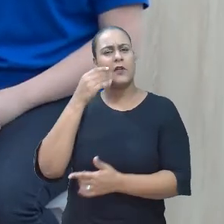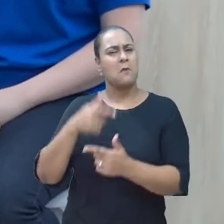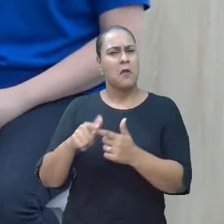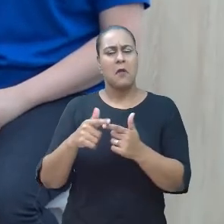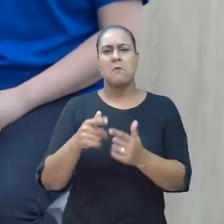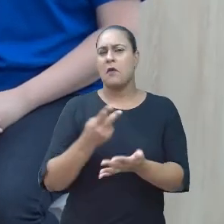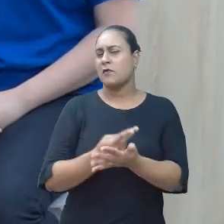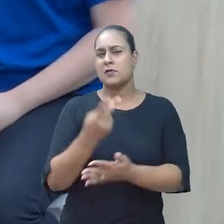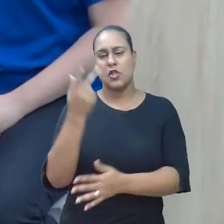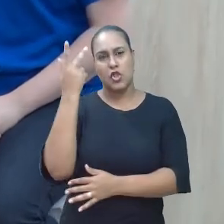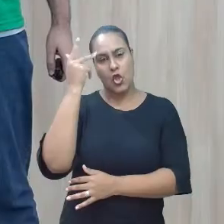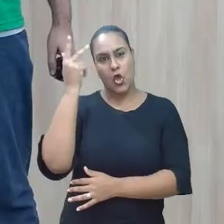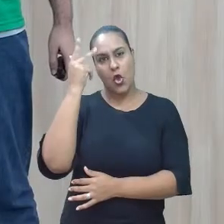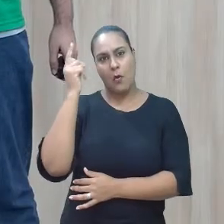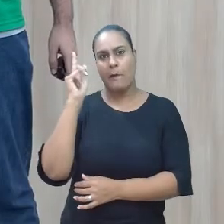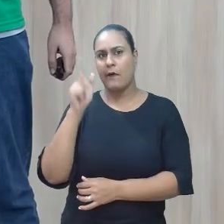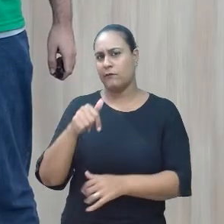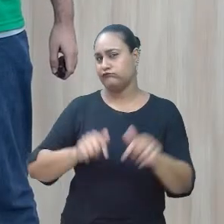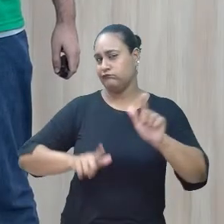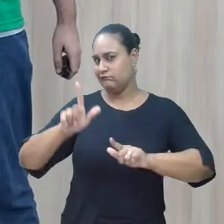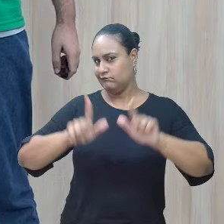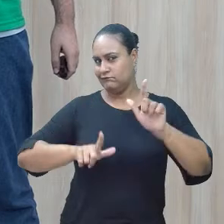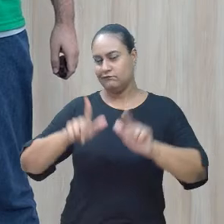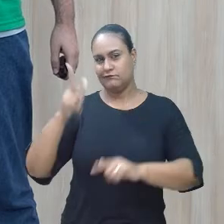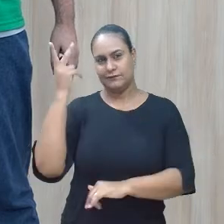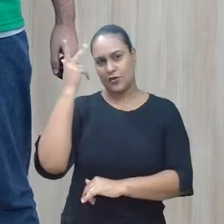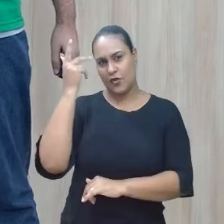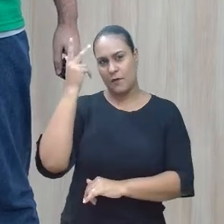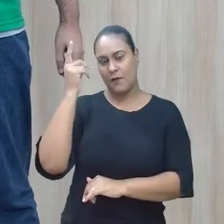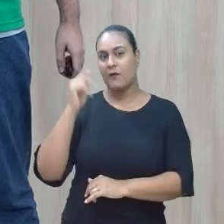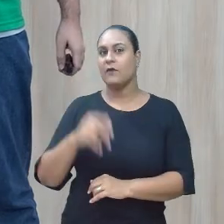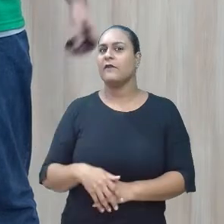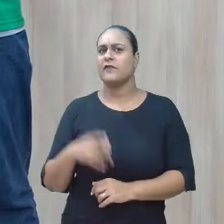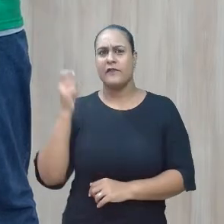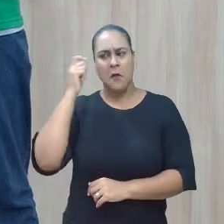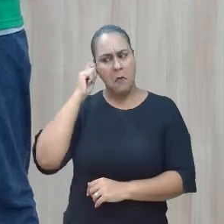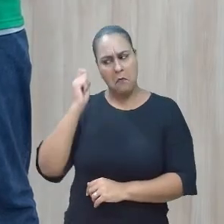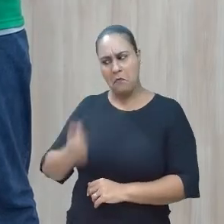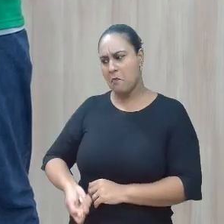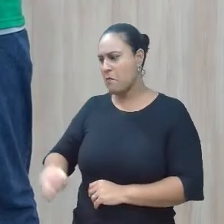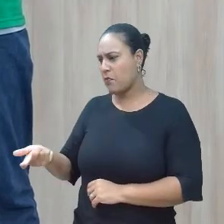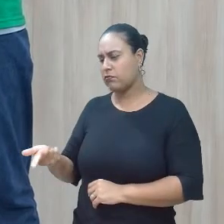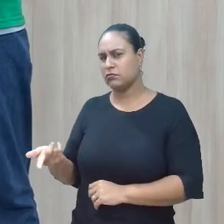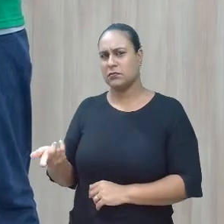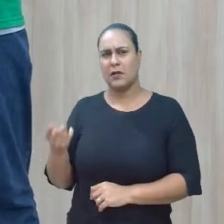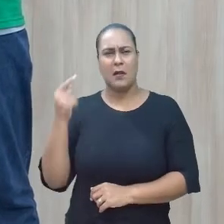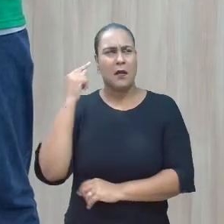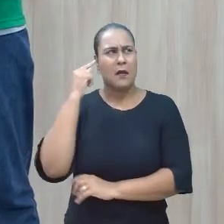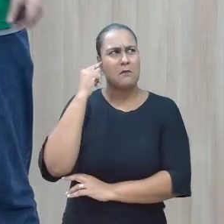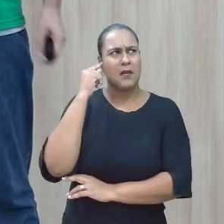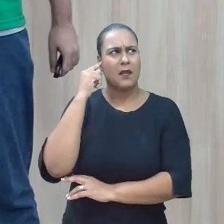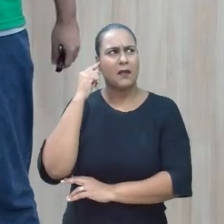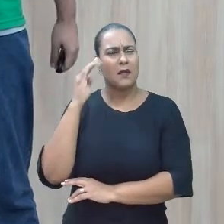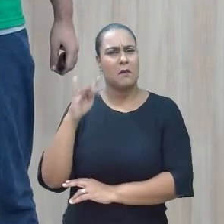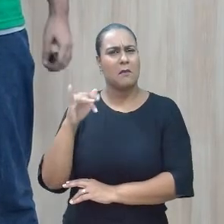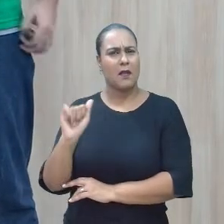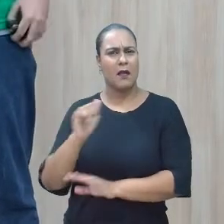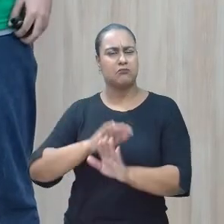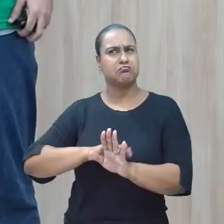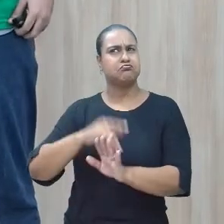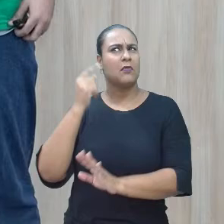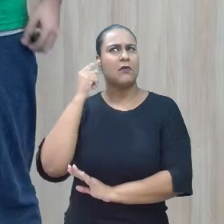verdade? Exatamente. Minha gente, isso é televisão, gente. Vocês viram que eu joguei o ponto fora, já não sei nem o que Bia tá falando mais comigo aqui. Mas